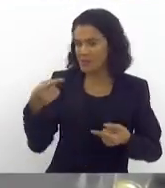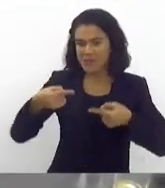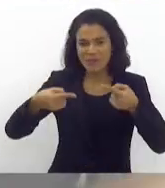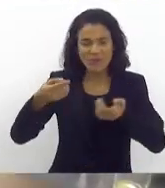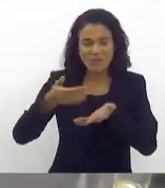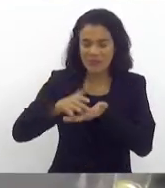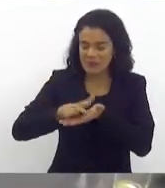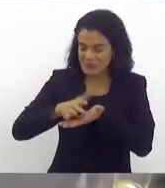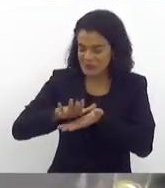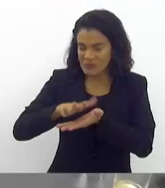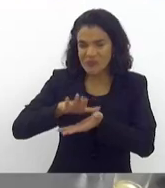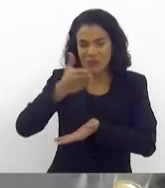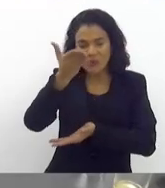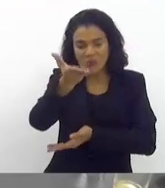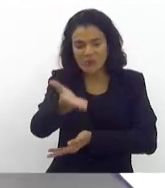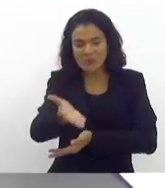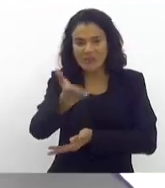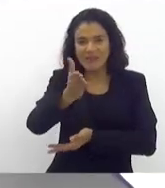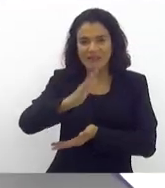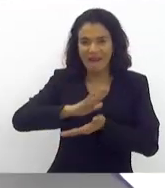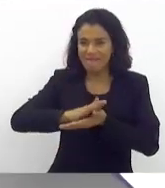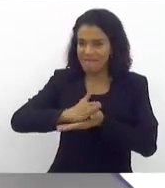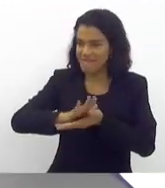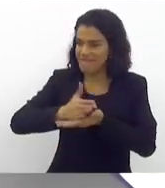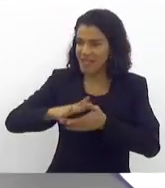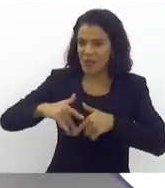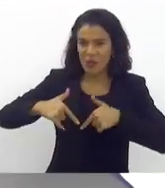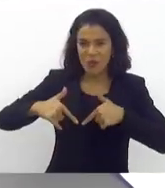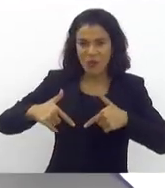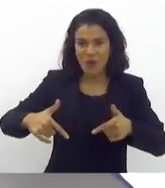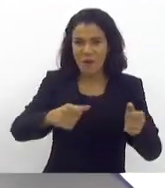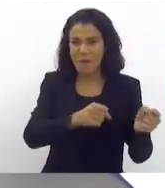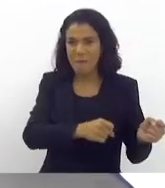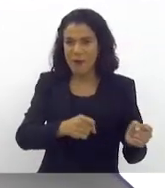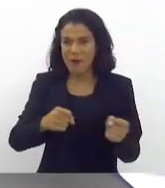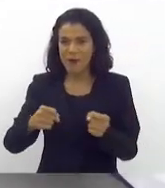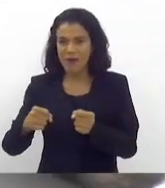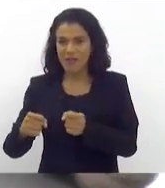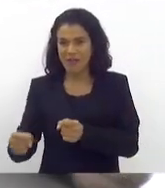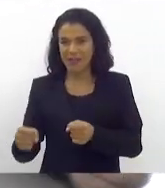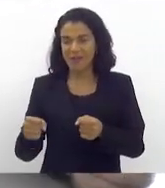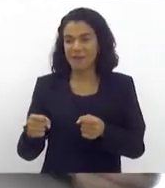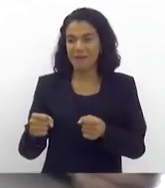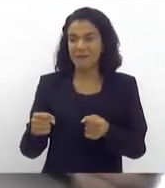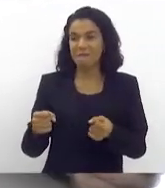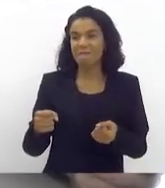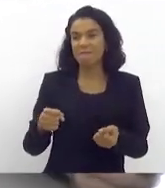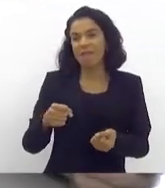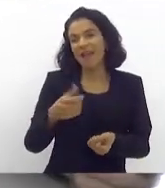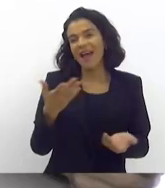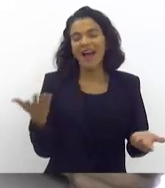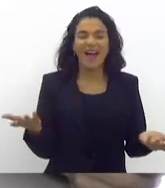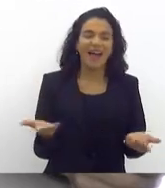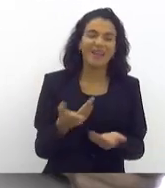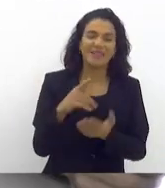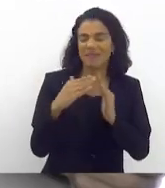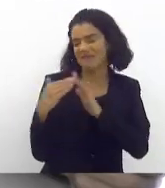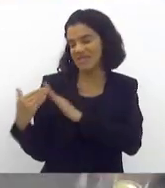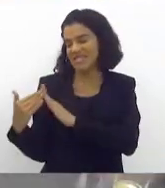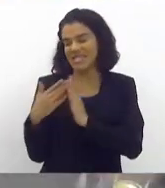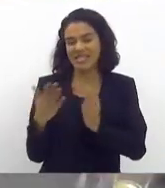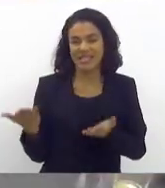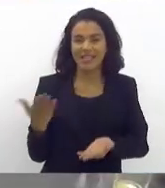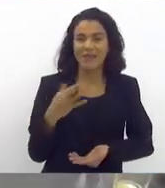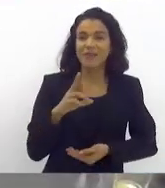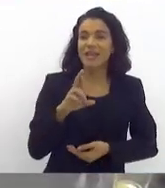Vossa Excelência está agora com uma ofensiva poderosa. Para aquelas que eu aprecio, para aquelas que eu aprecio. Essa é a minha vizinha. O Renascença